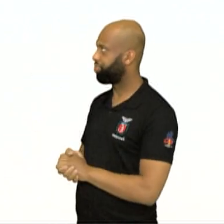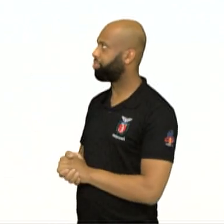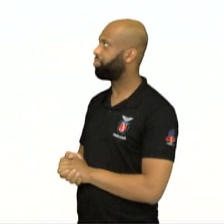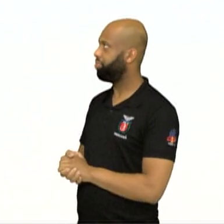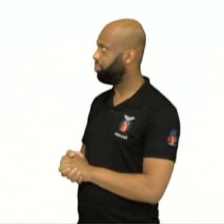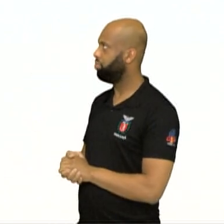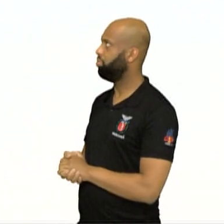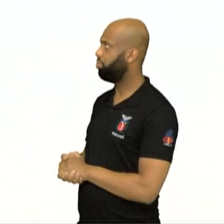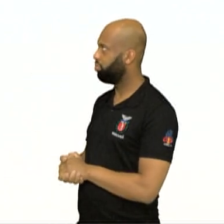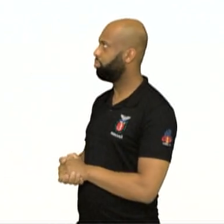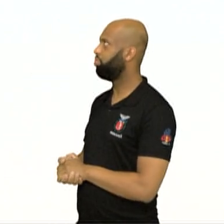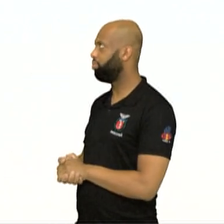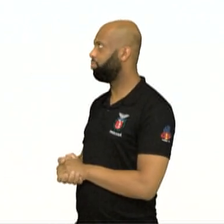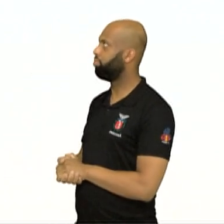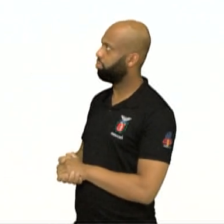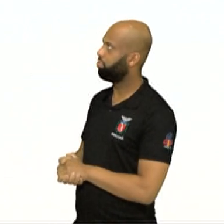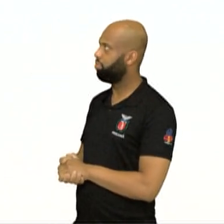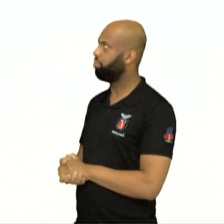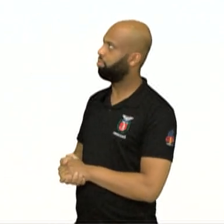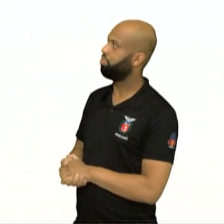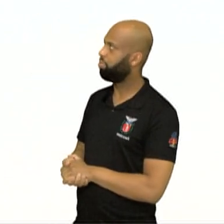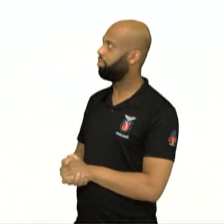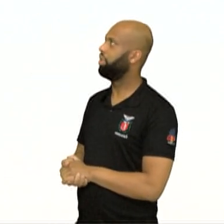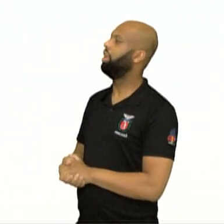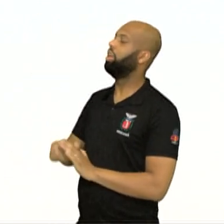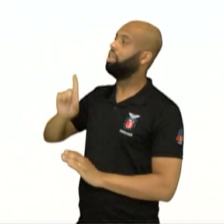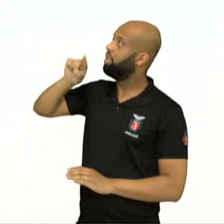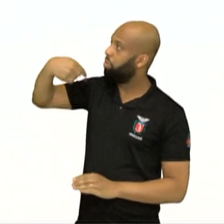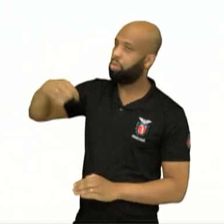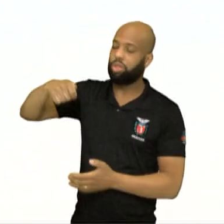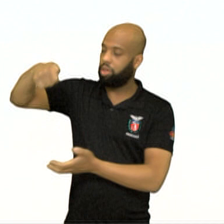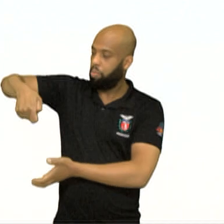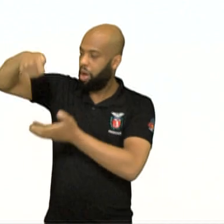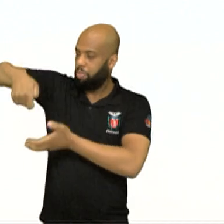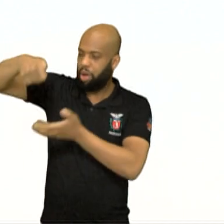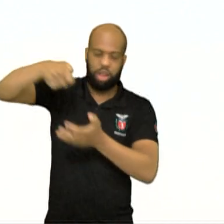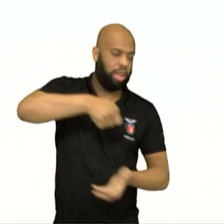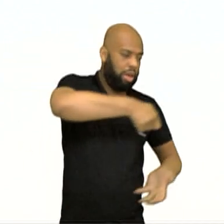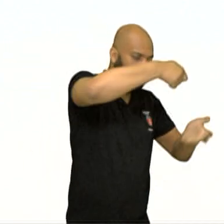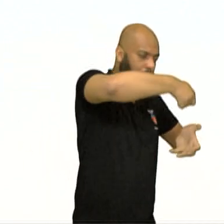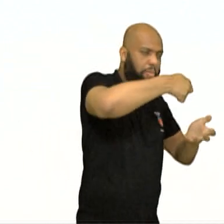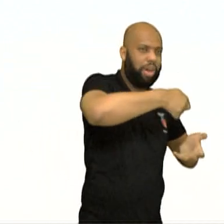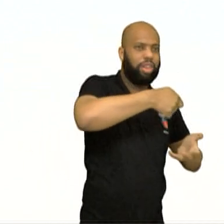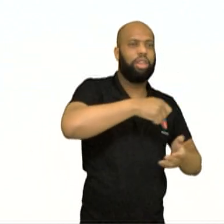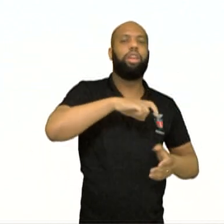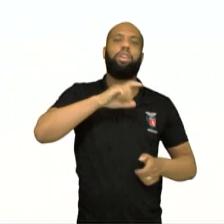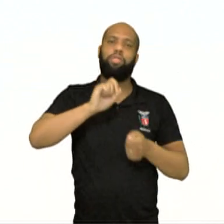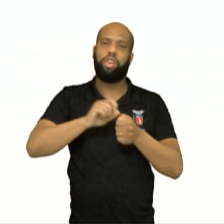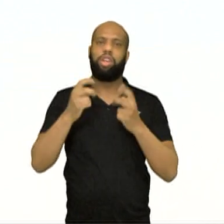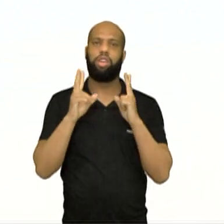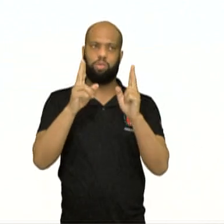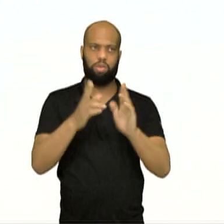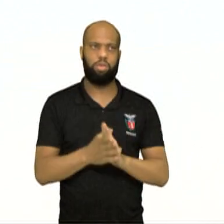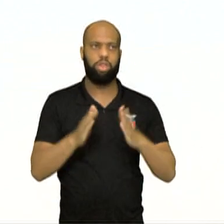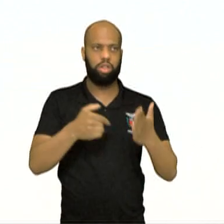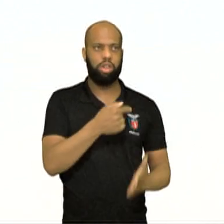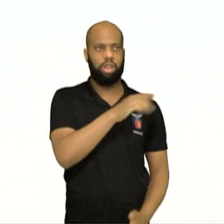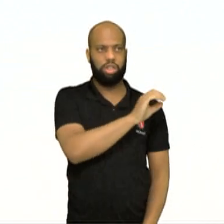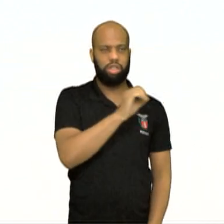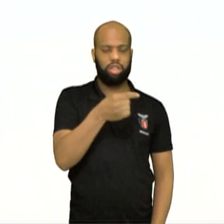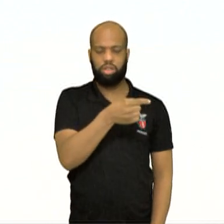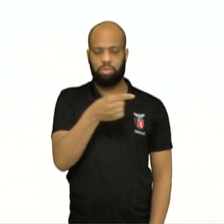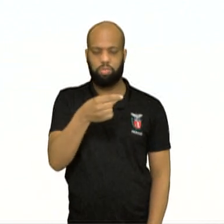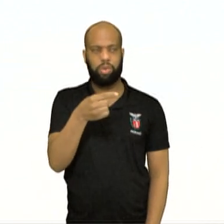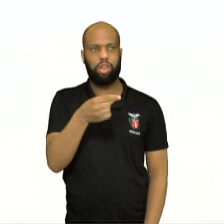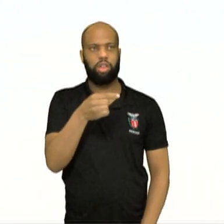tirar essa quantidade de cada poço, elas vão ficar iguais. Portanto, a igualdade. 700 menos 100x igual 800